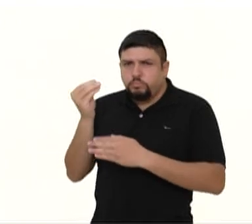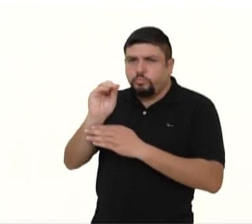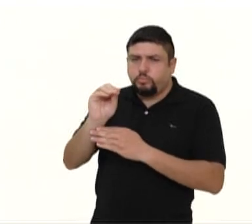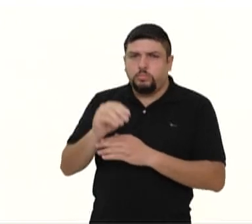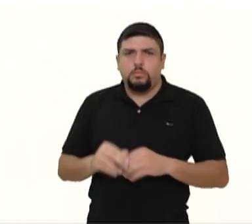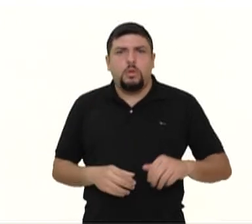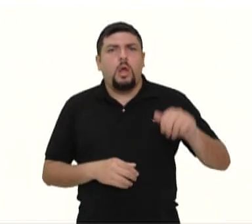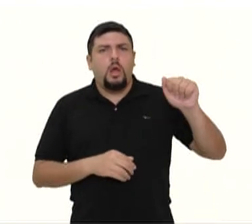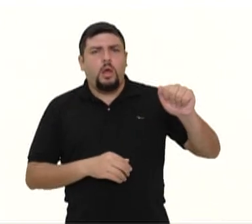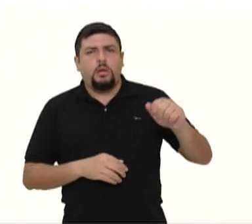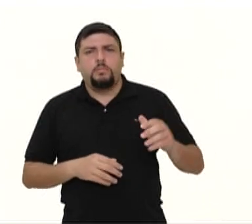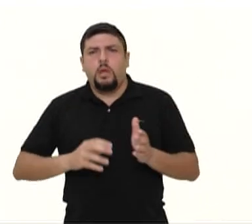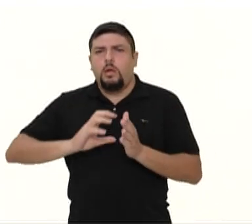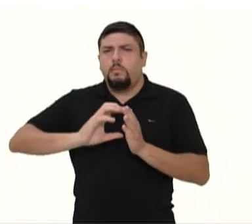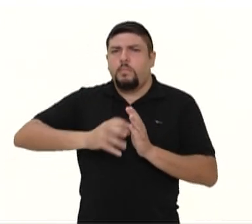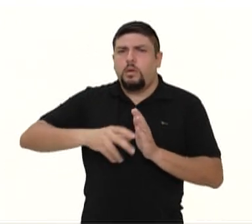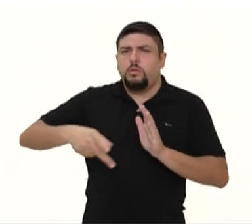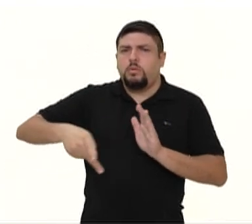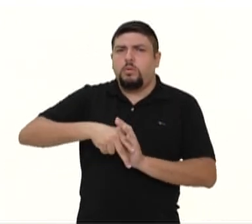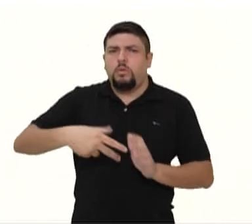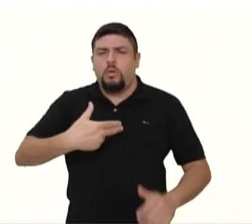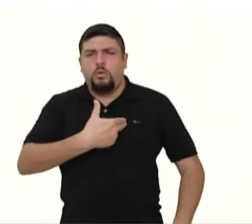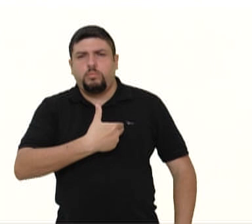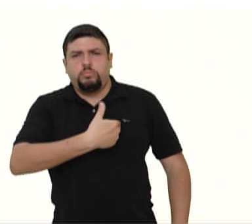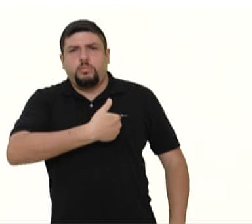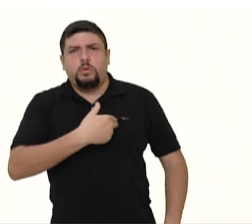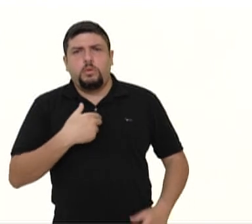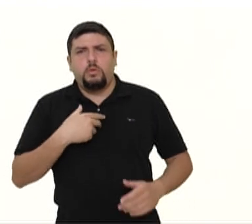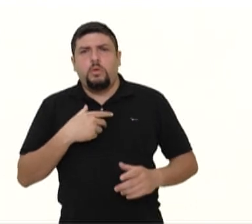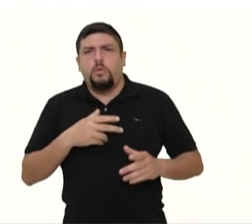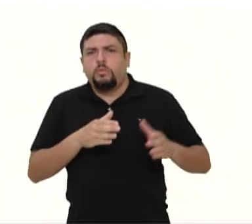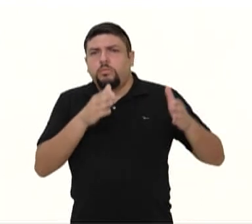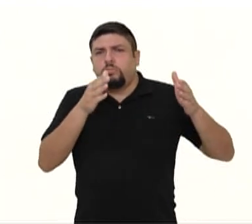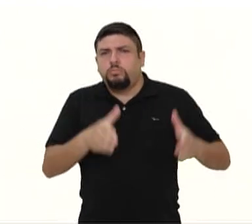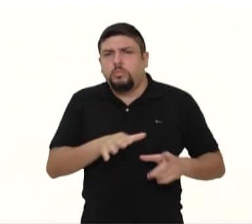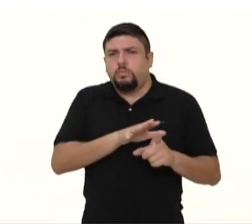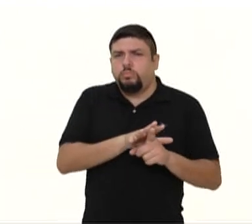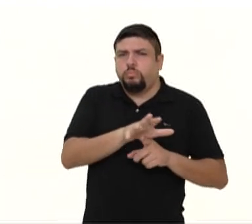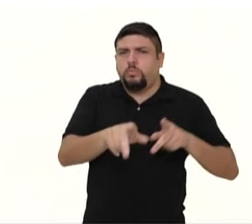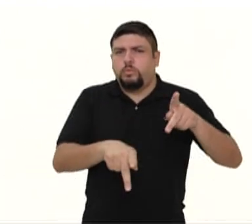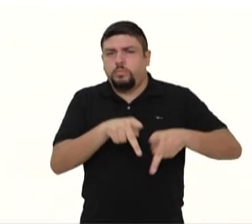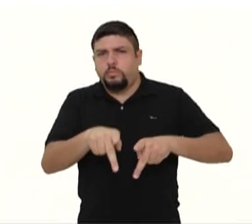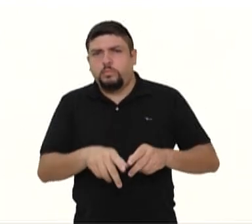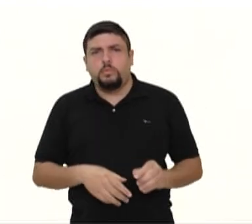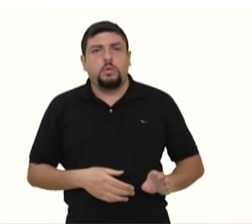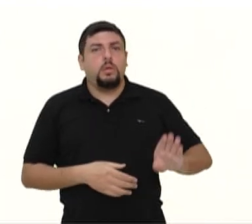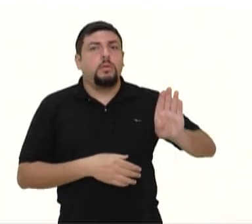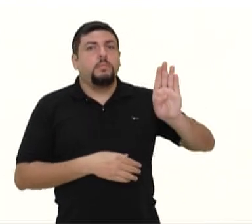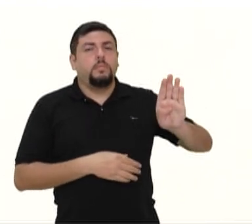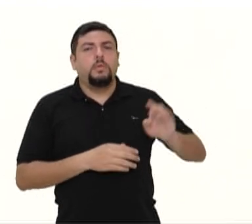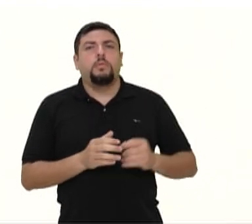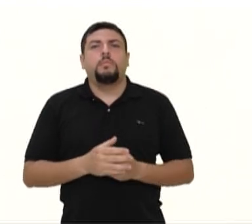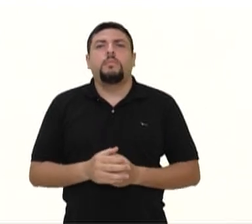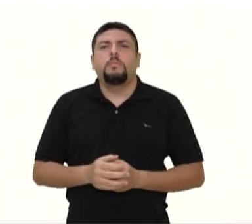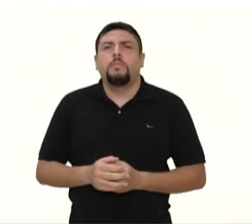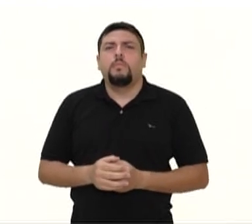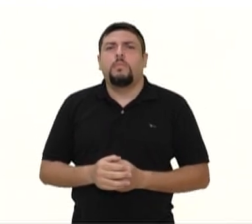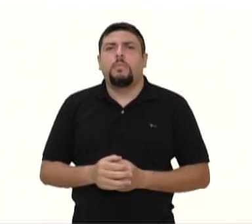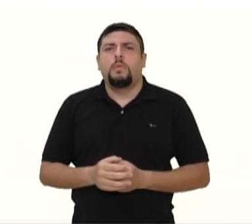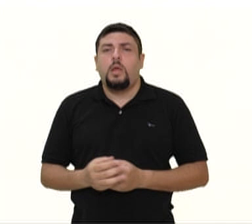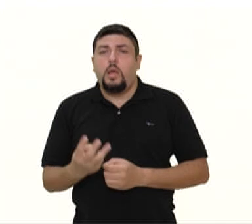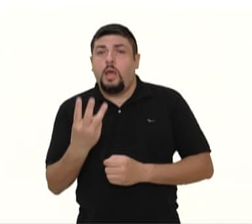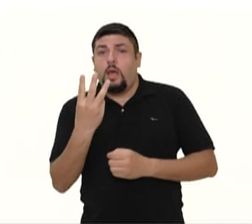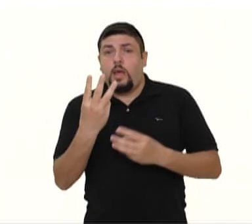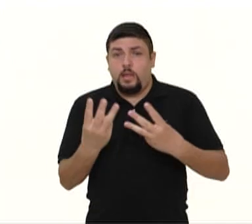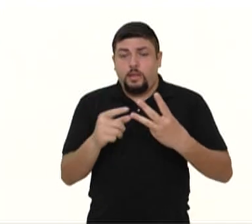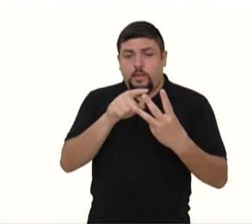partidos varguistas que dominaram o quadro político no período populista? B. Quais são as 3 capitais do